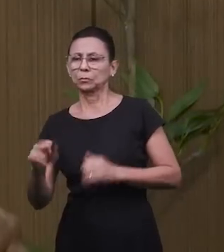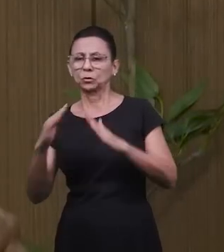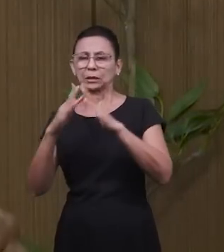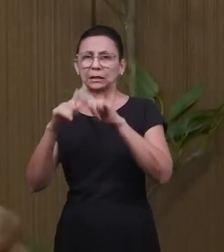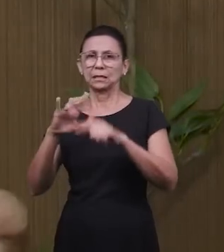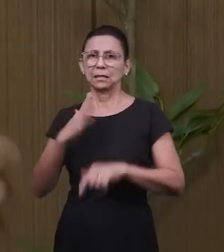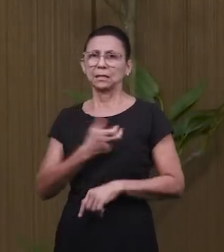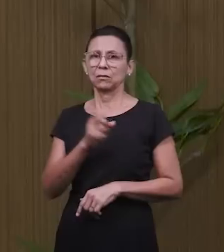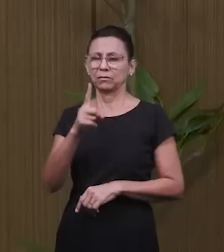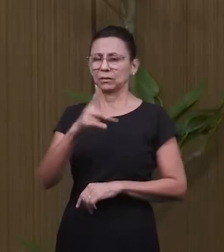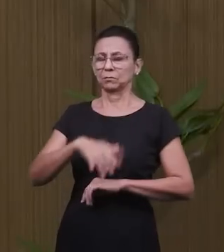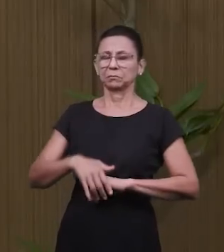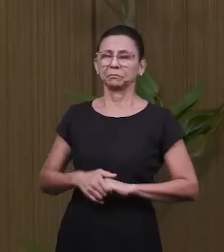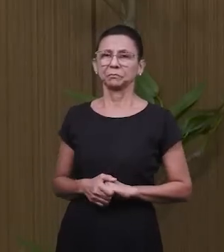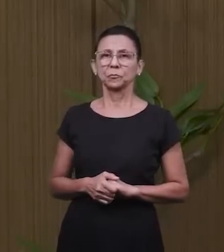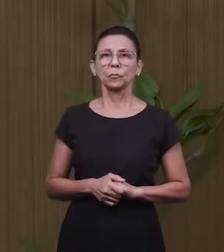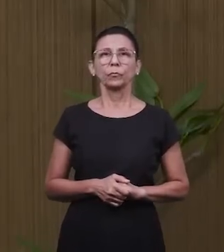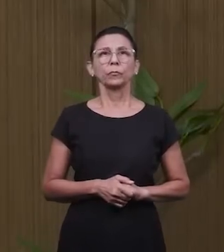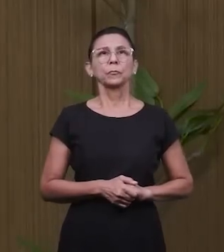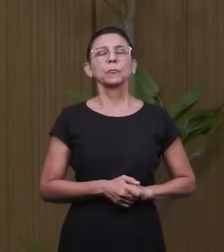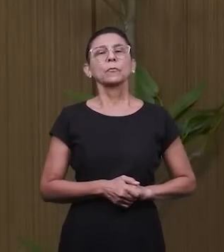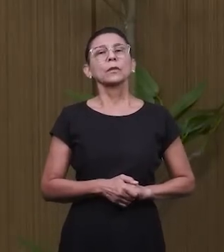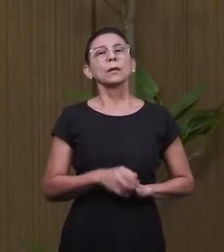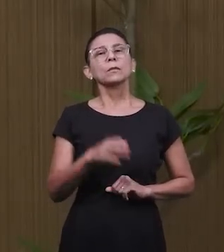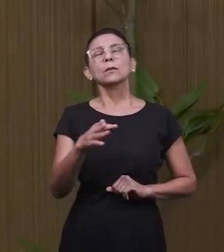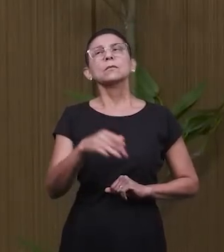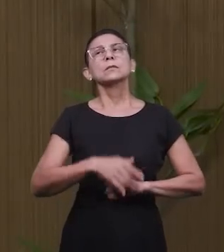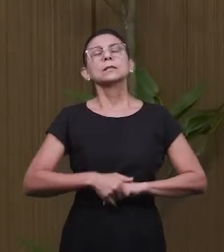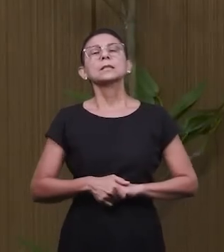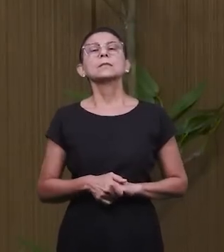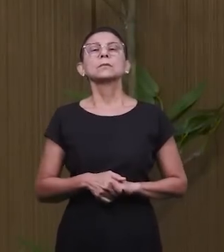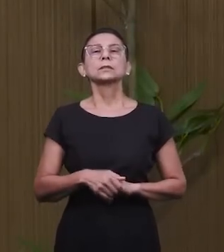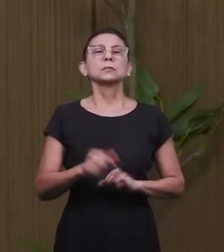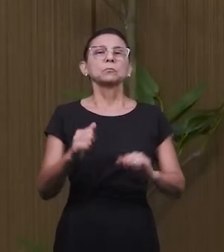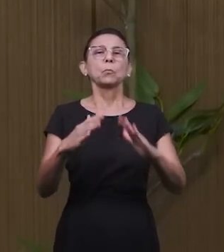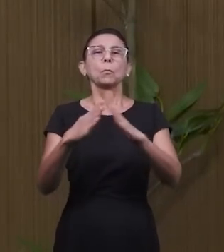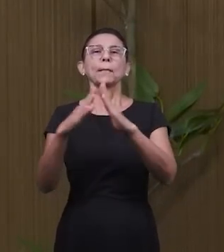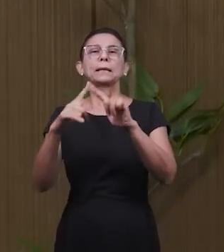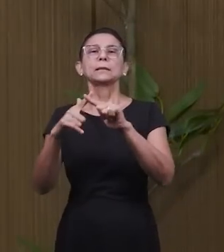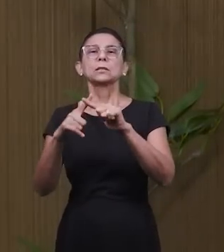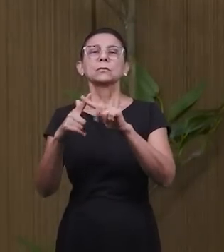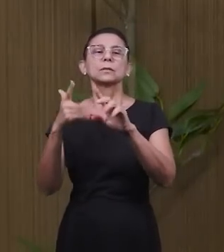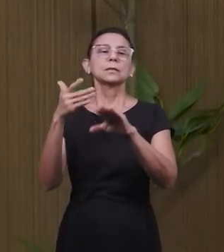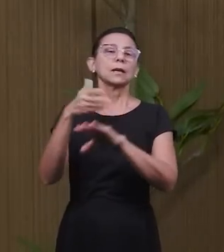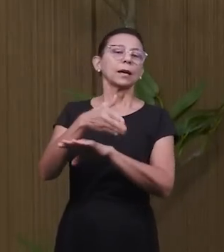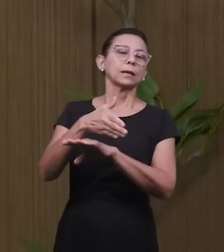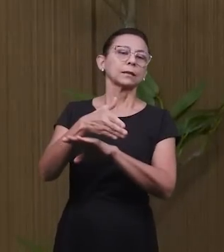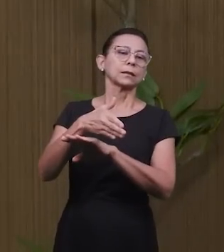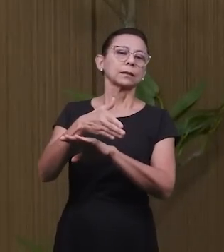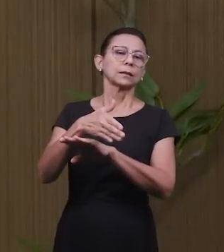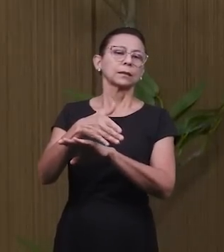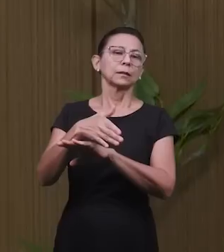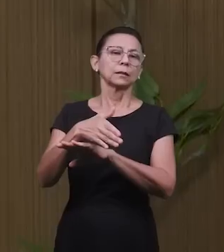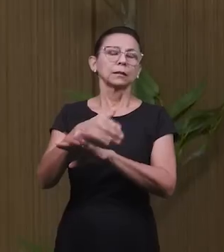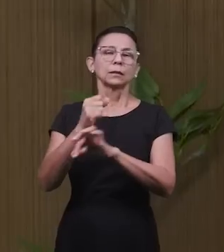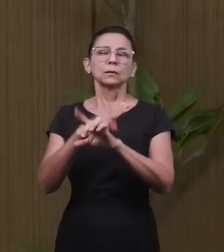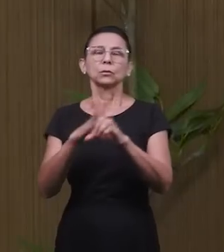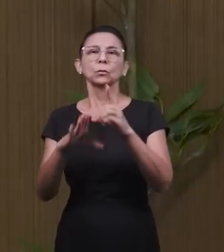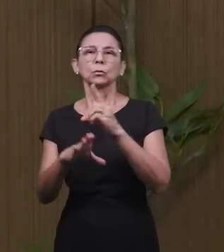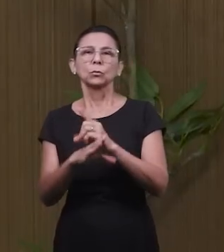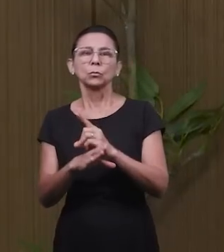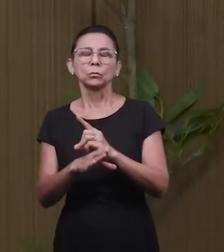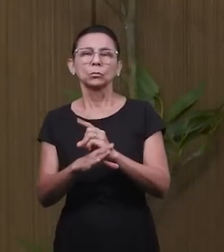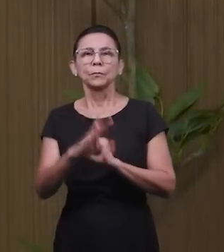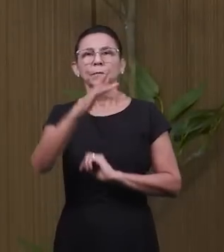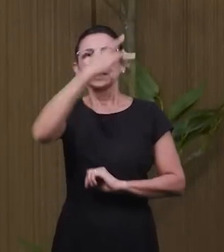salvos. E quando você entra, às vezes, num culto, num templo, e você encontra uma igreja viva ali, a pessoa não vai ficar